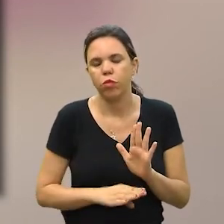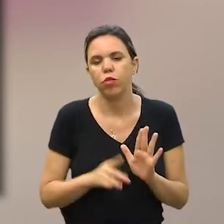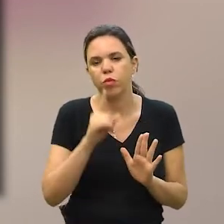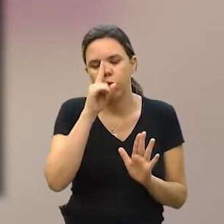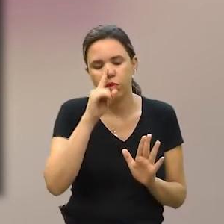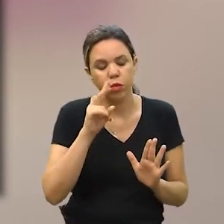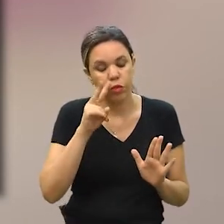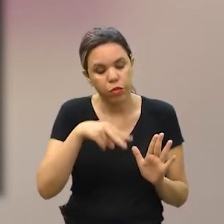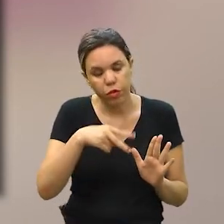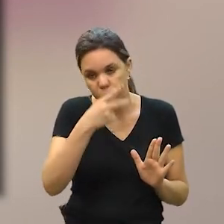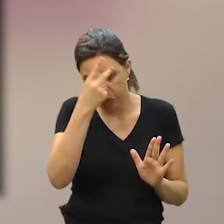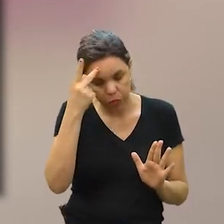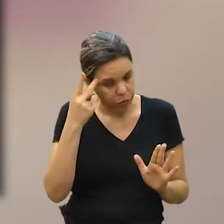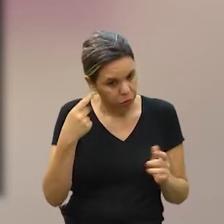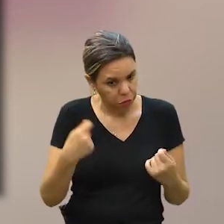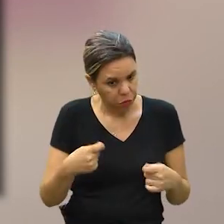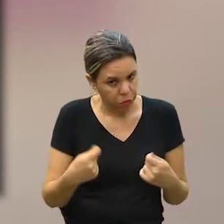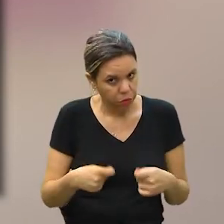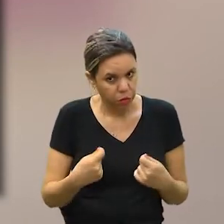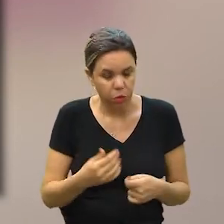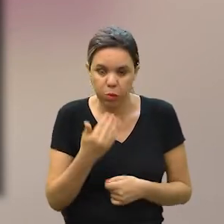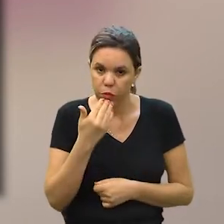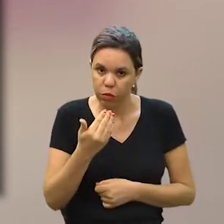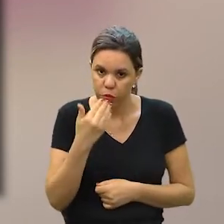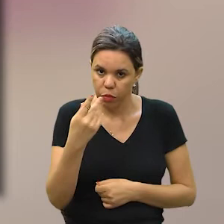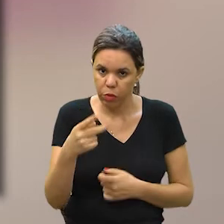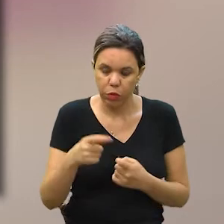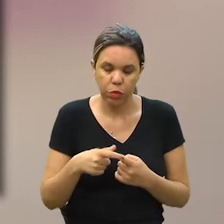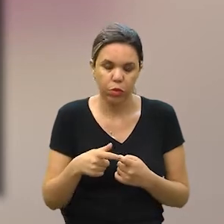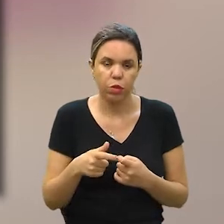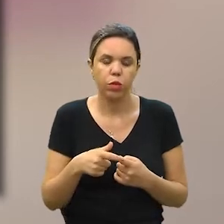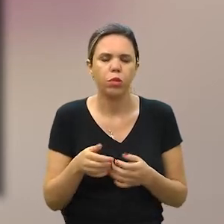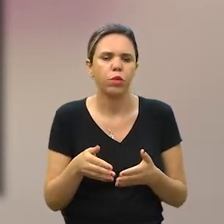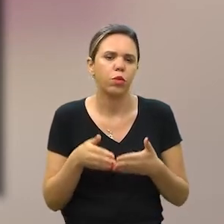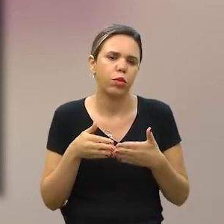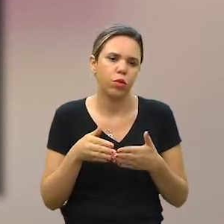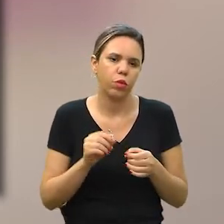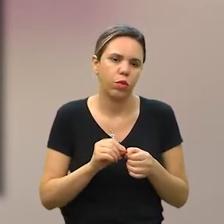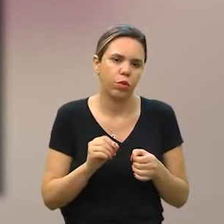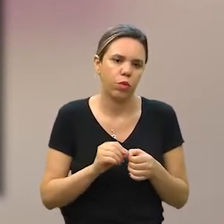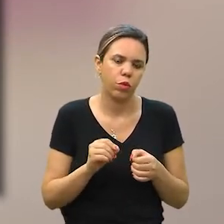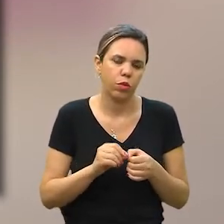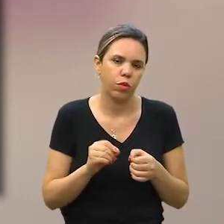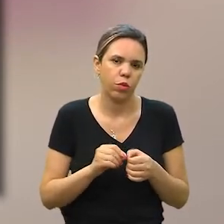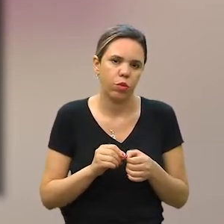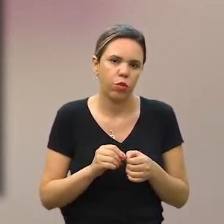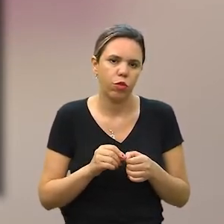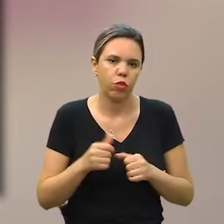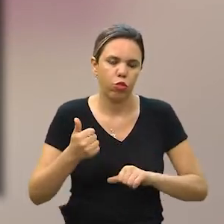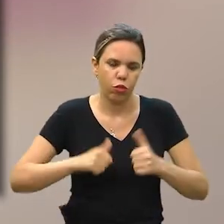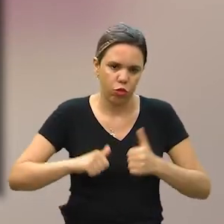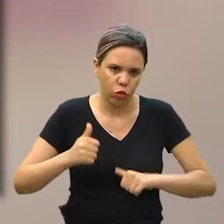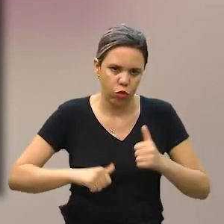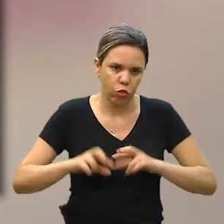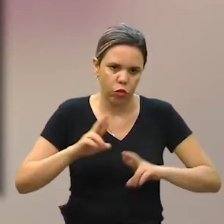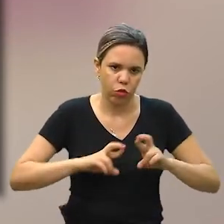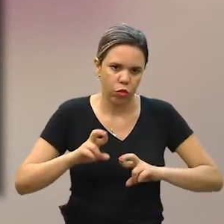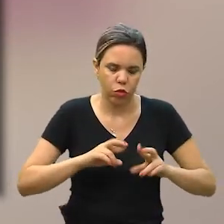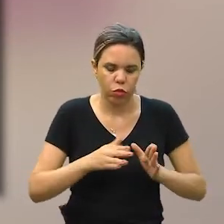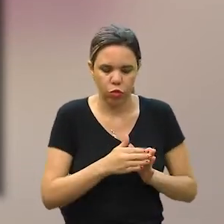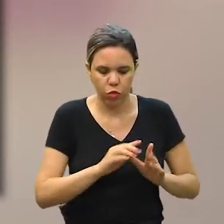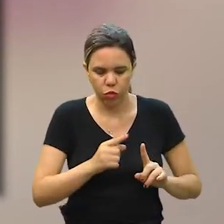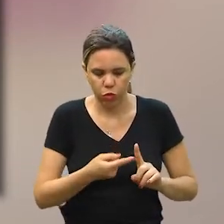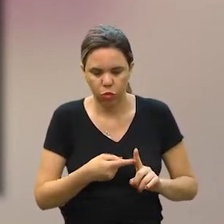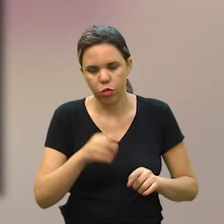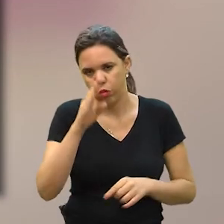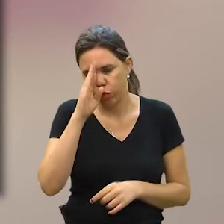risco, e as pacientes que precisam pedir para o seu médico, por favor, faça o meu score de risco, não só na